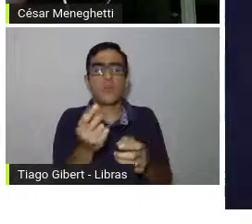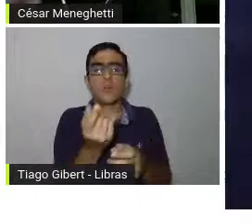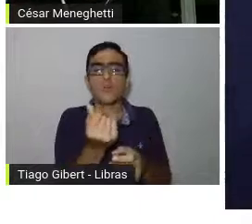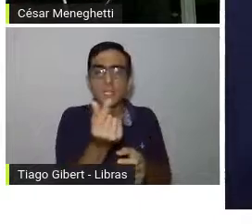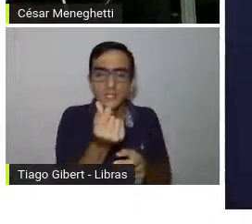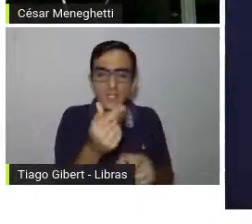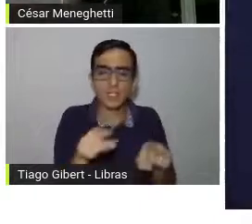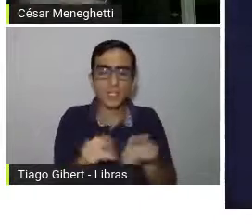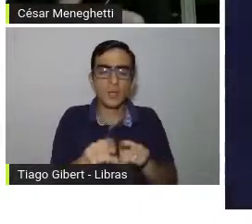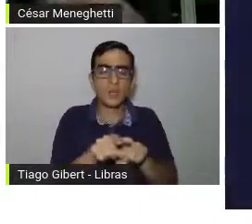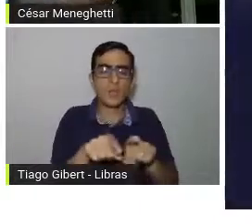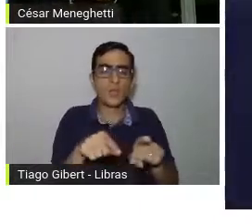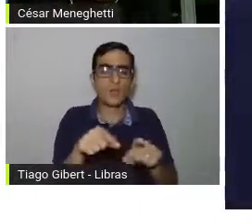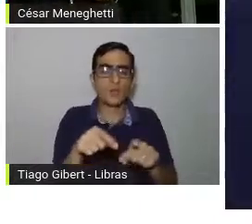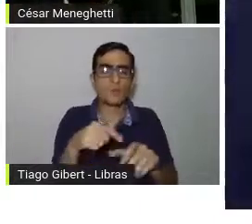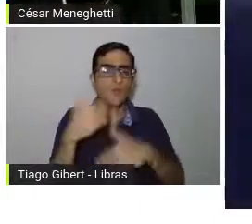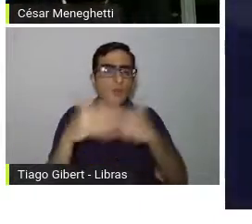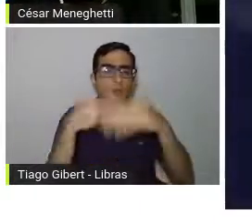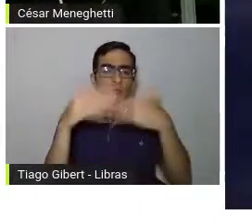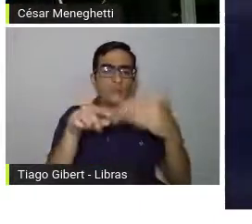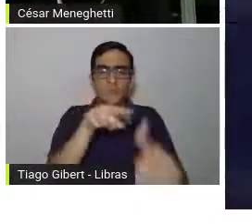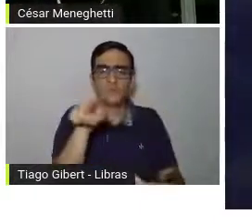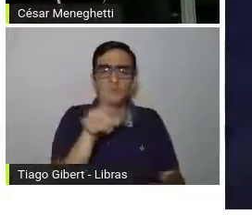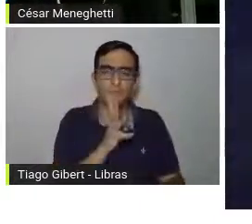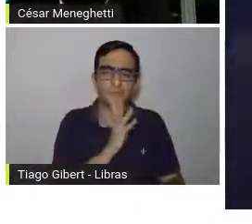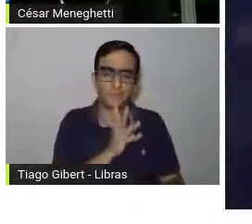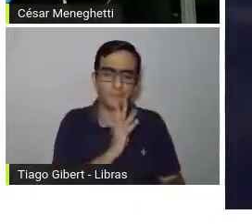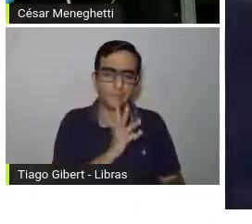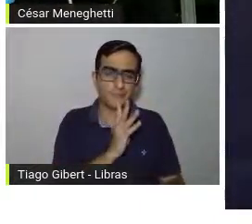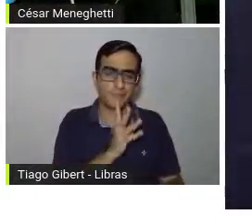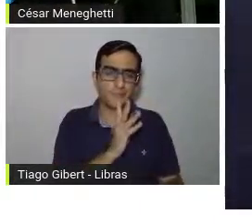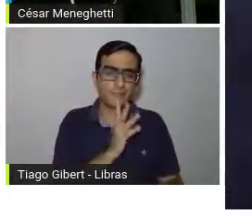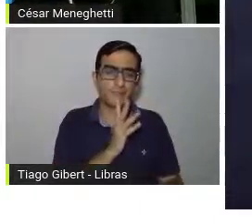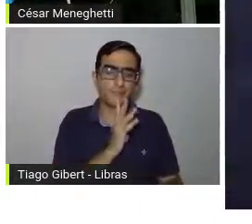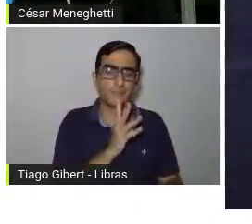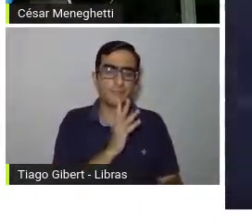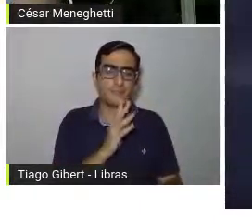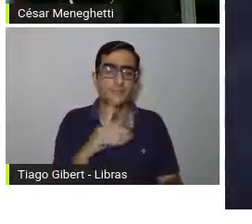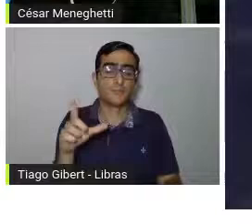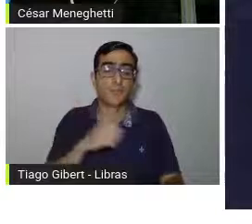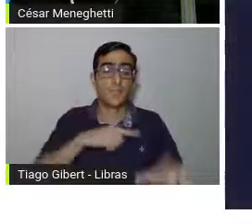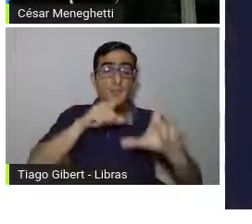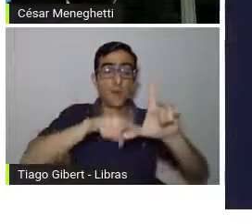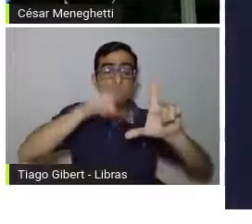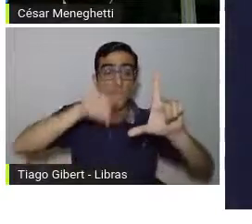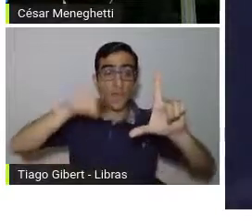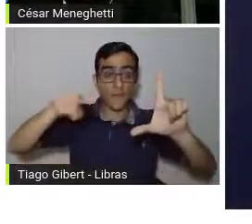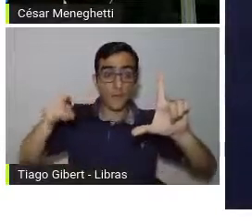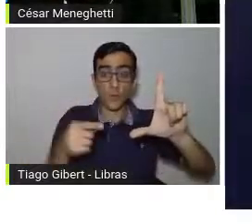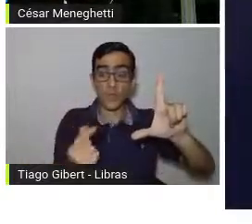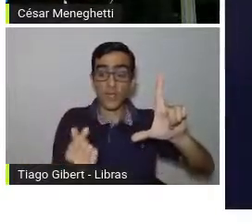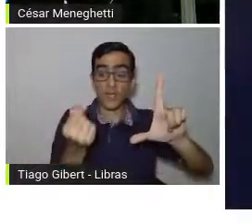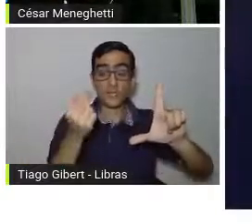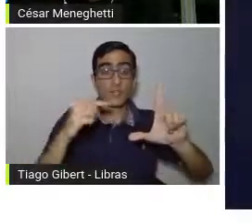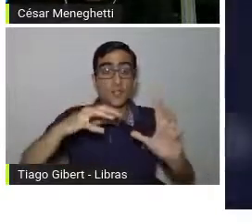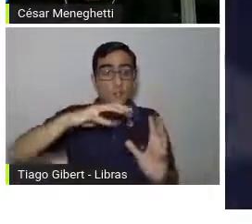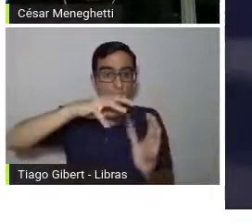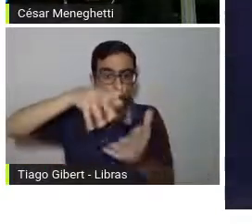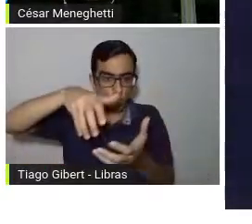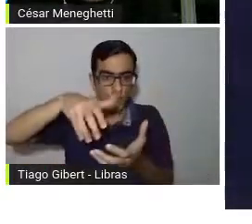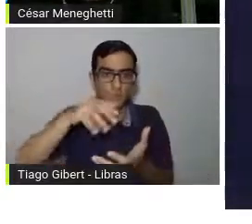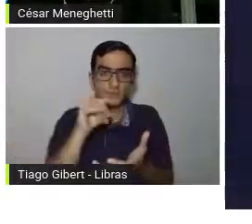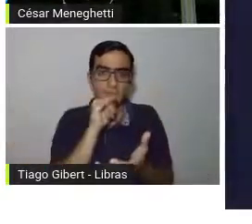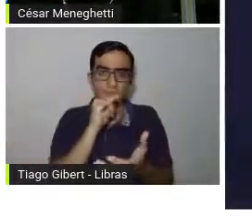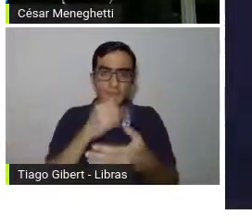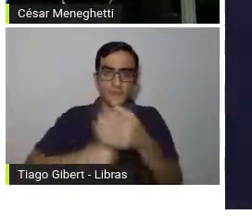esses, vocês devem conhecer na internet, tem os gráficos da riqueza no mundo. Então, comparado